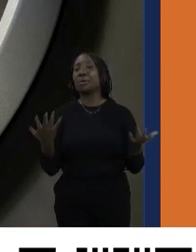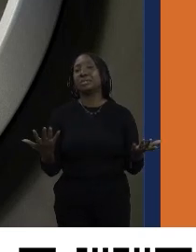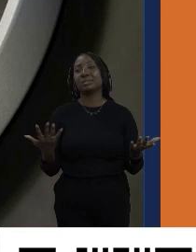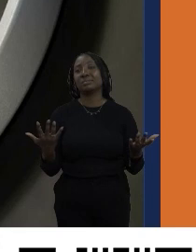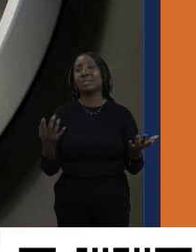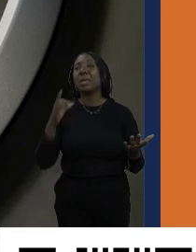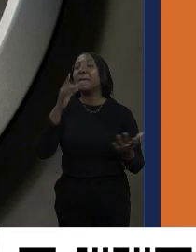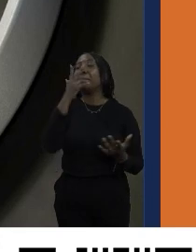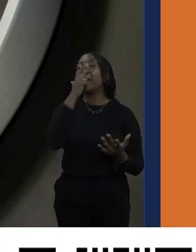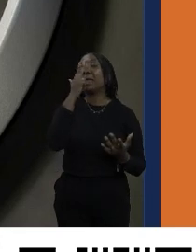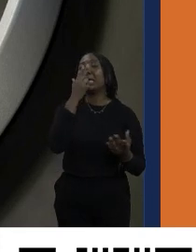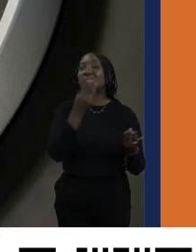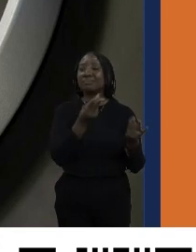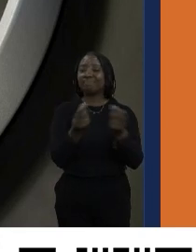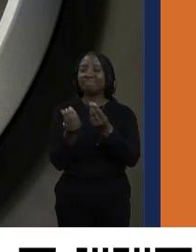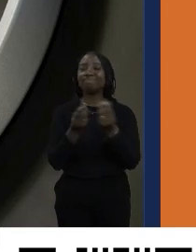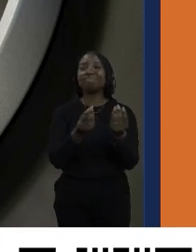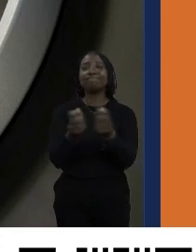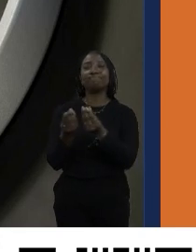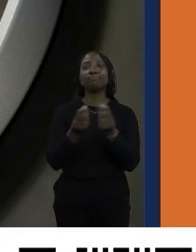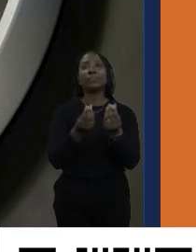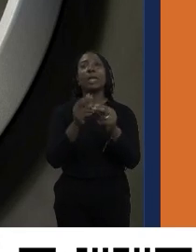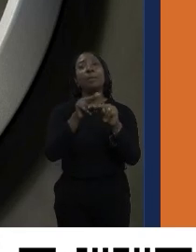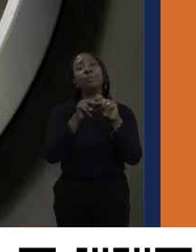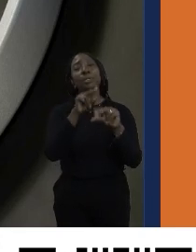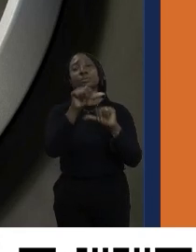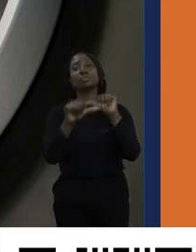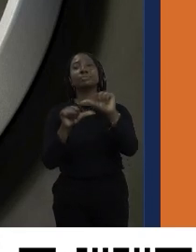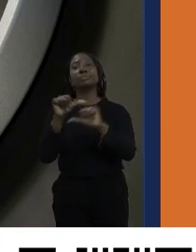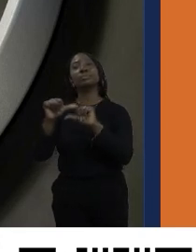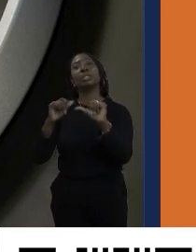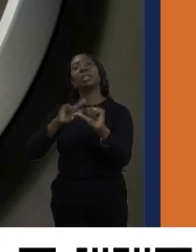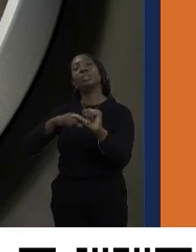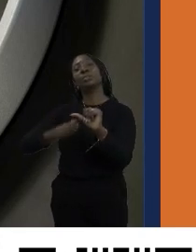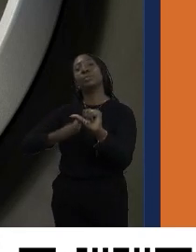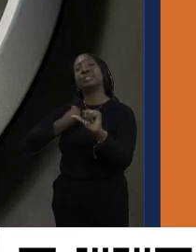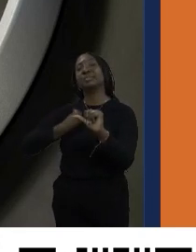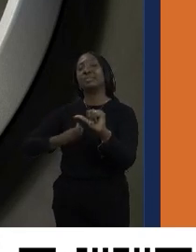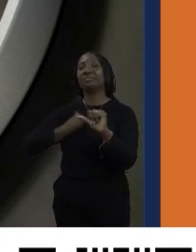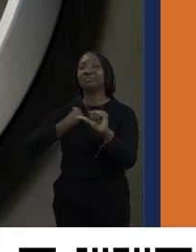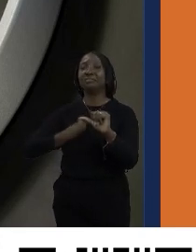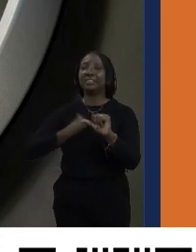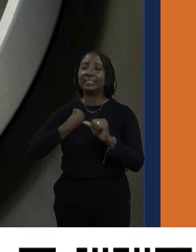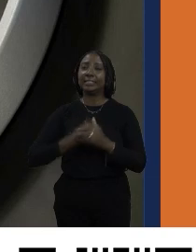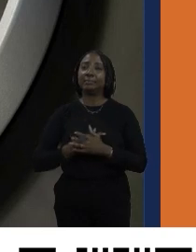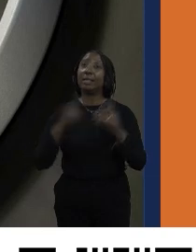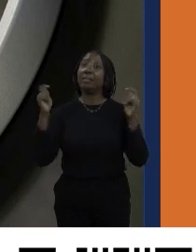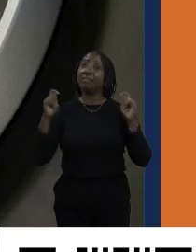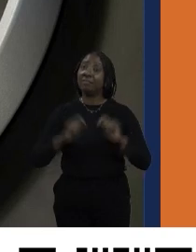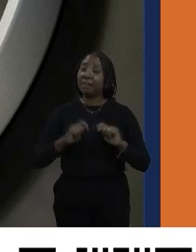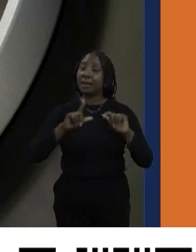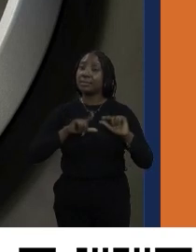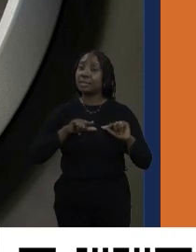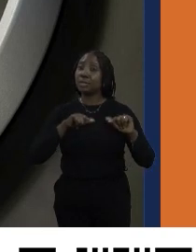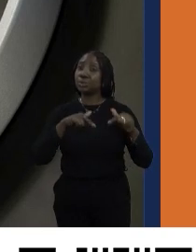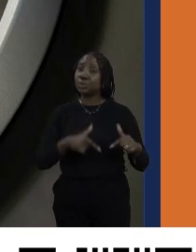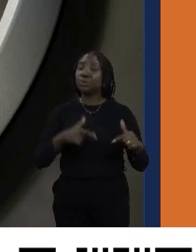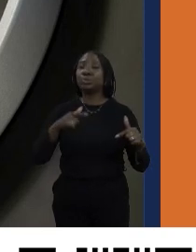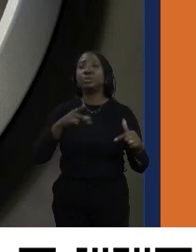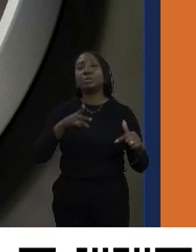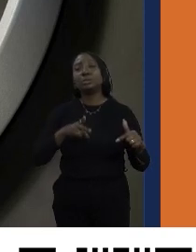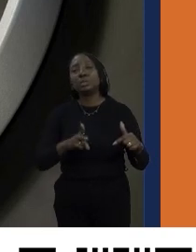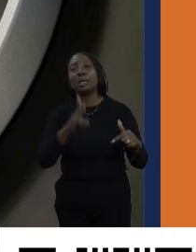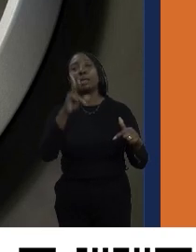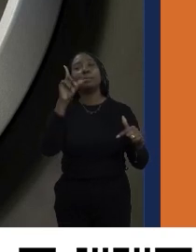vivendo superficialmente. E isso faz uma diferença enorme no nosso resultado final. Então, faça gesto por gesto, minuto